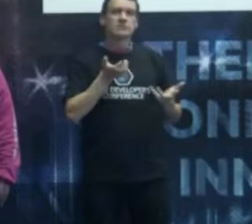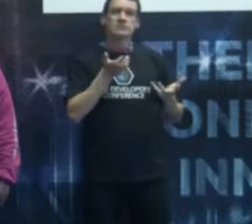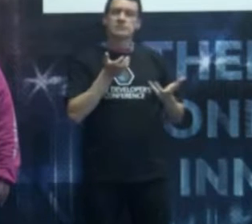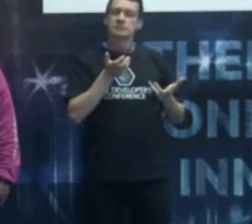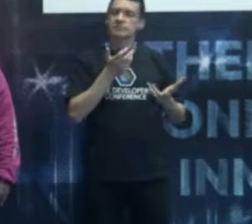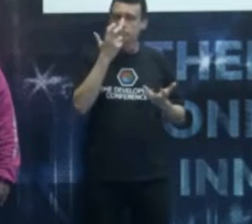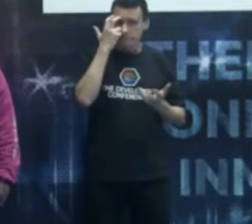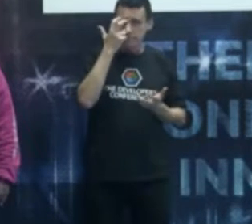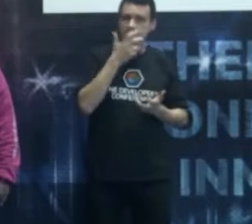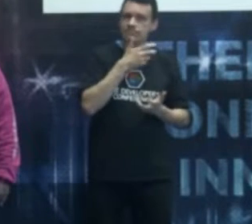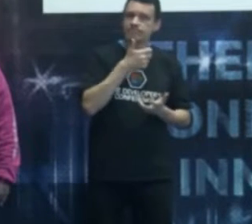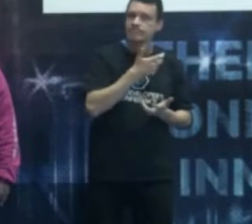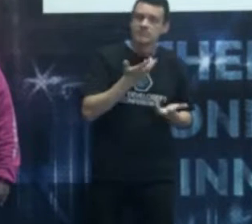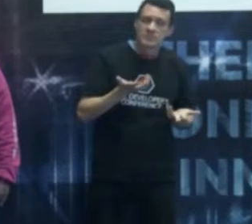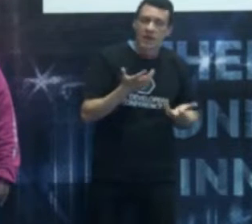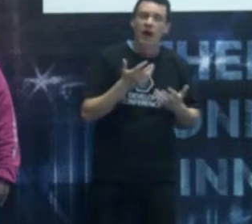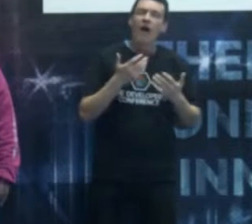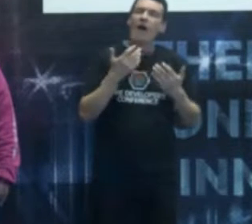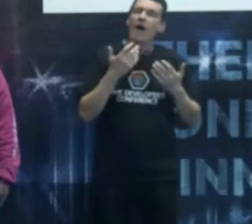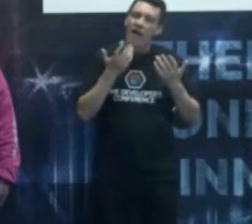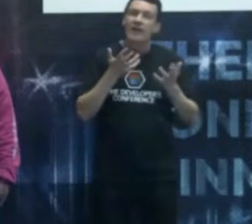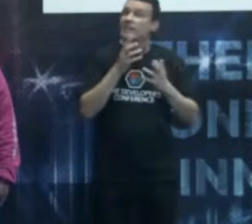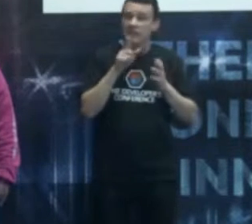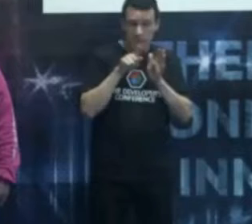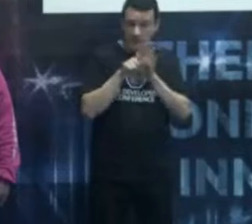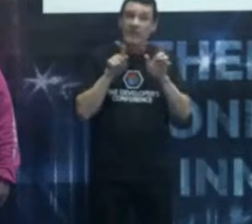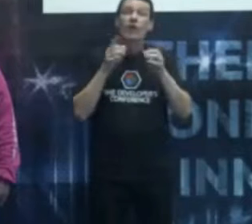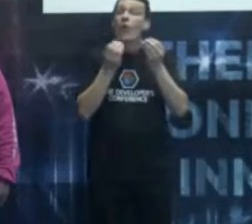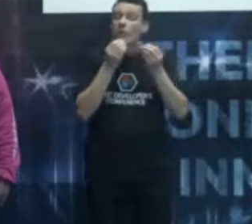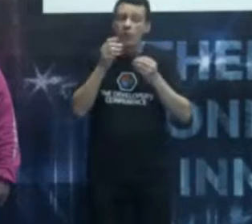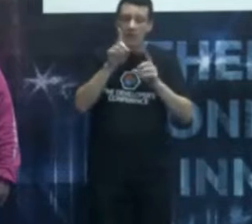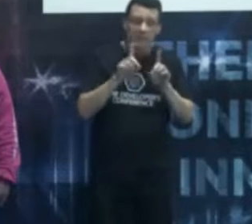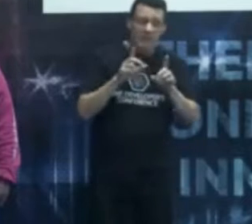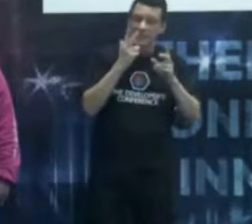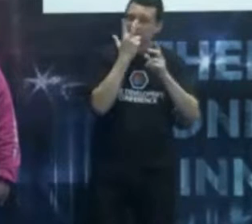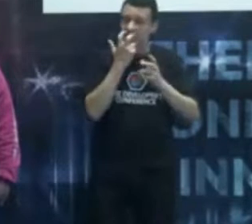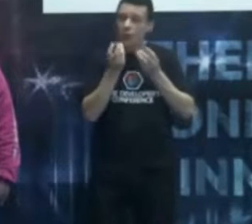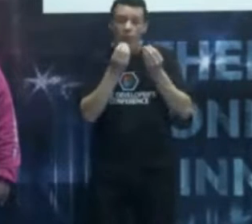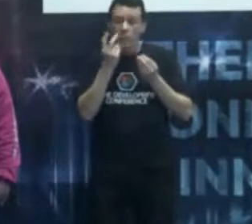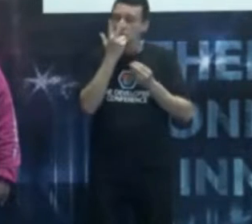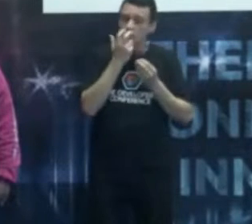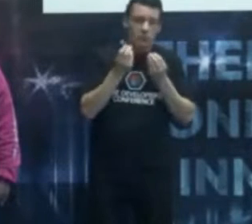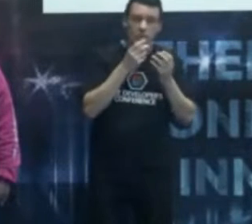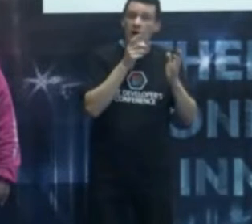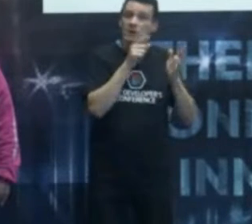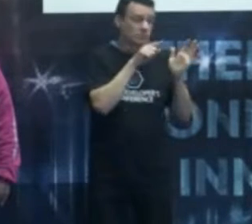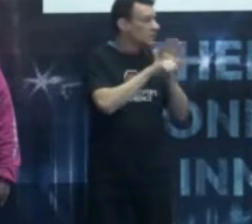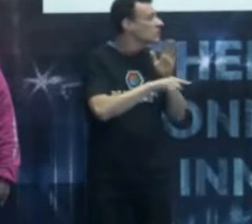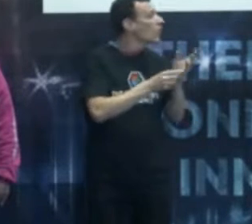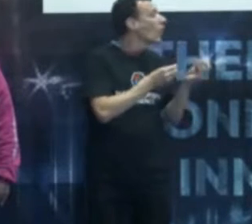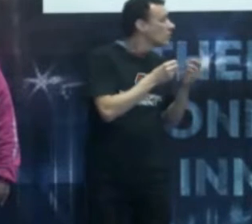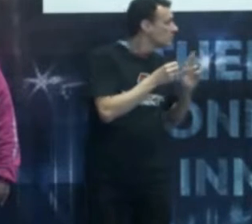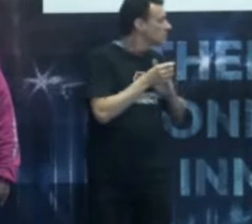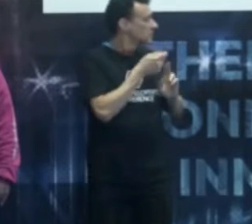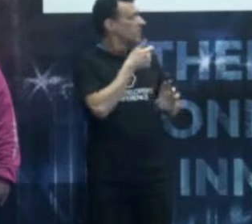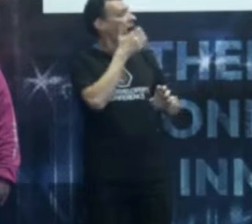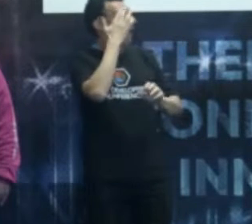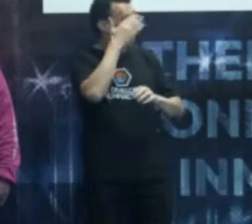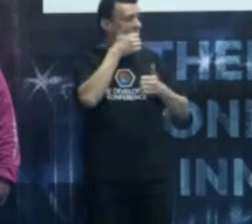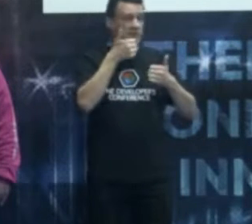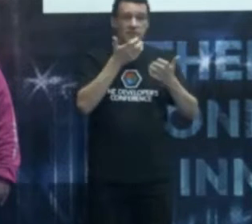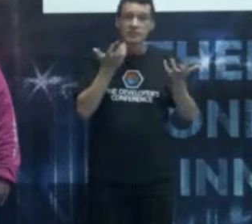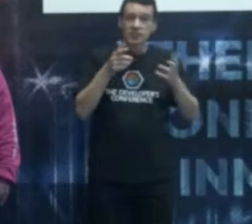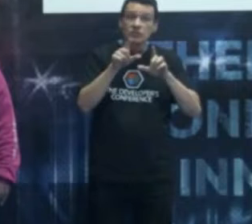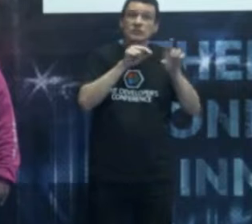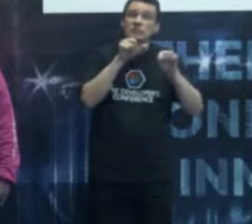de pergunte, né, para a pessoa, chama a pessoa, pergunta. A gente contratou um time de deficientes visuais na